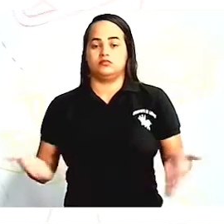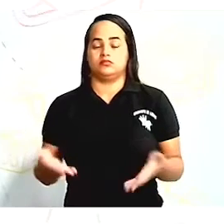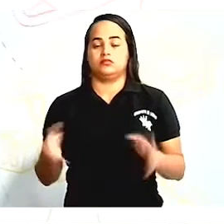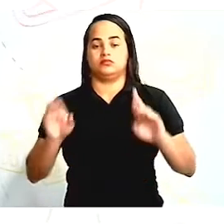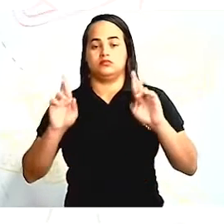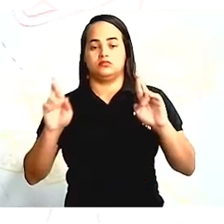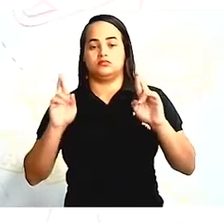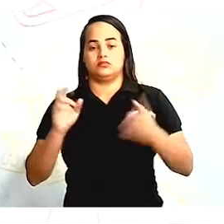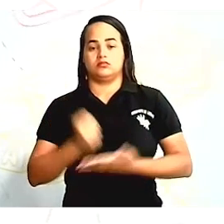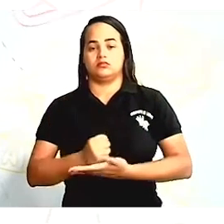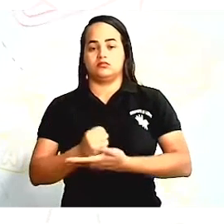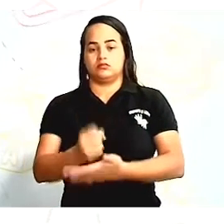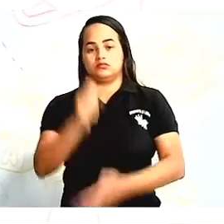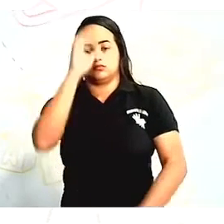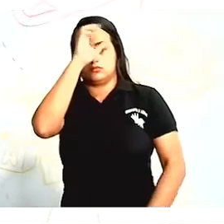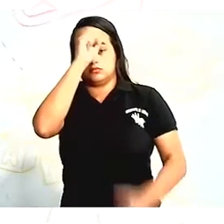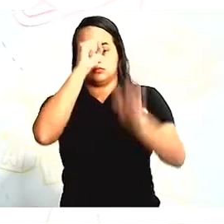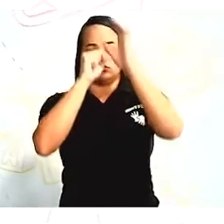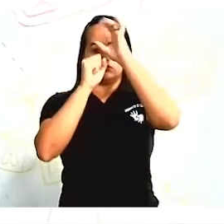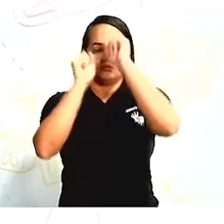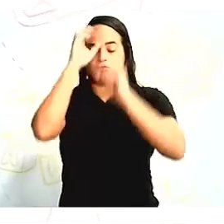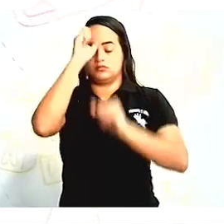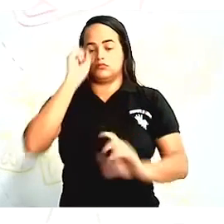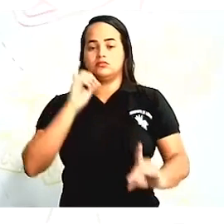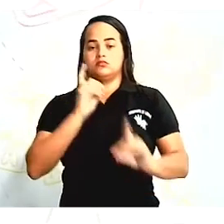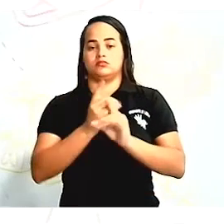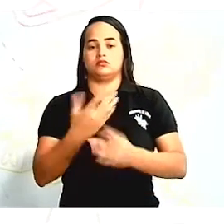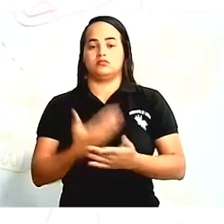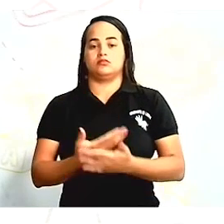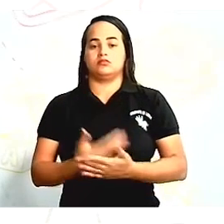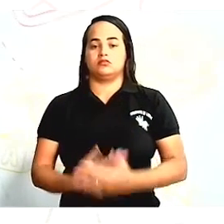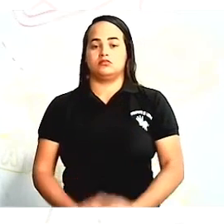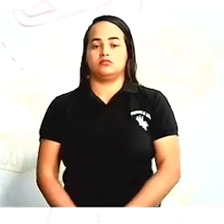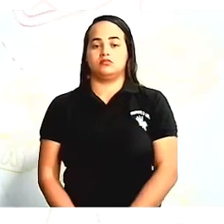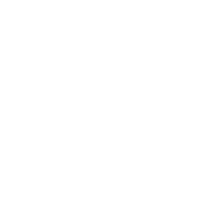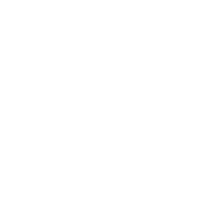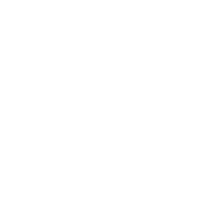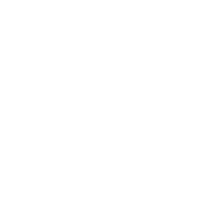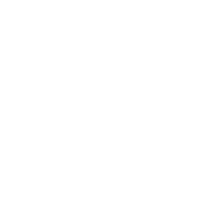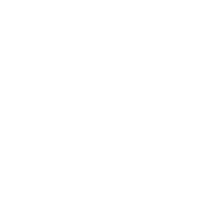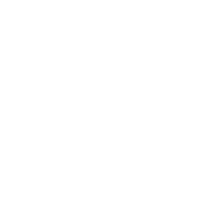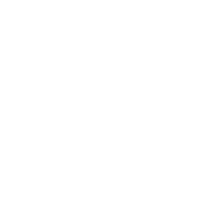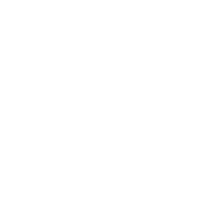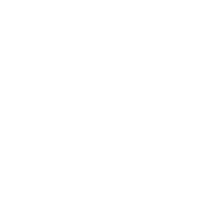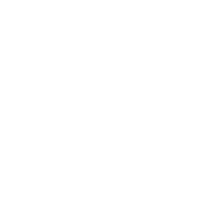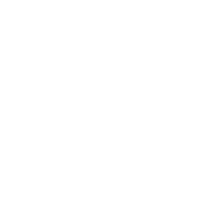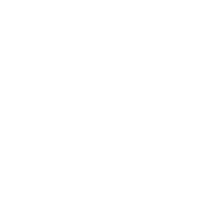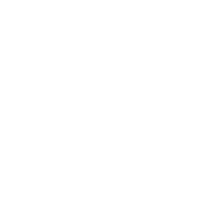Espero ter contribuído para o aprendizado de vocês e até a próxima aula.